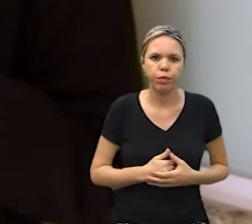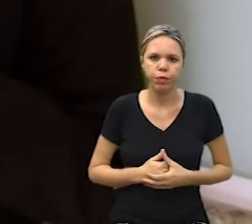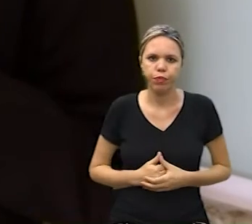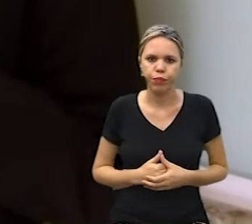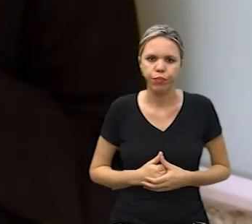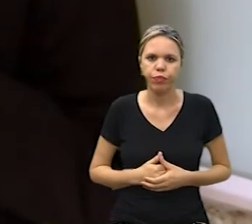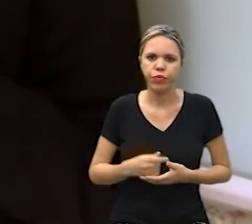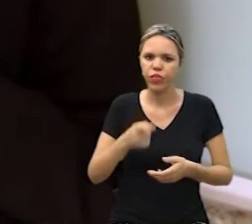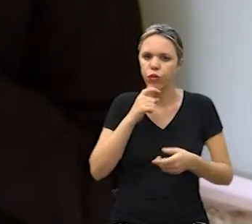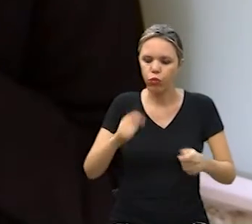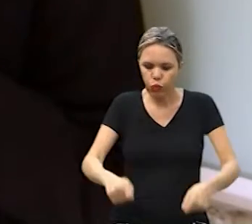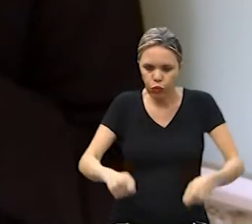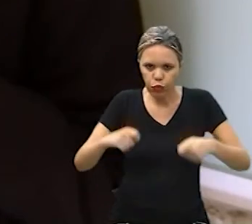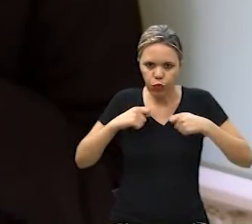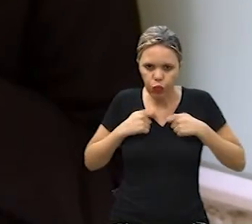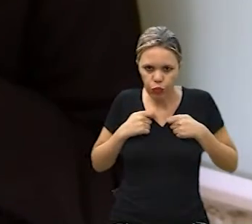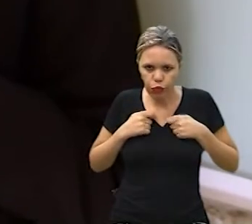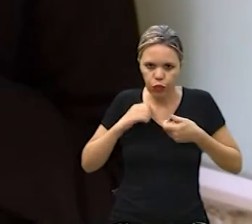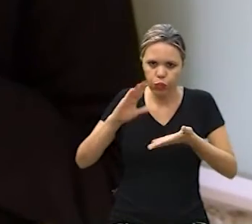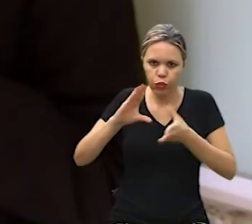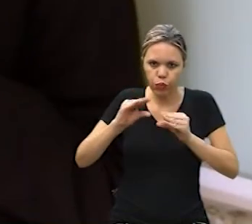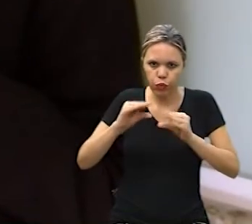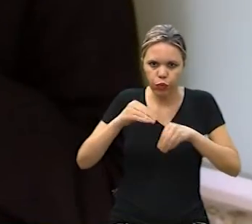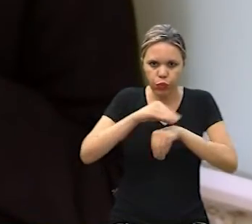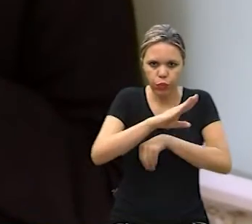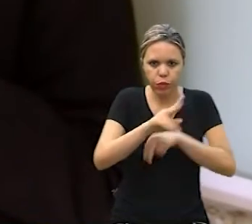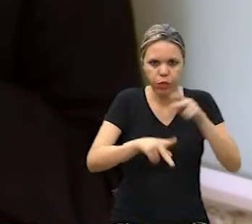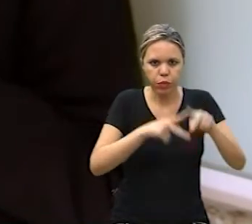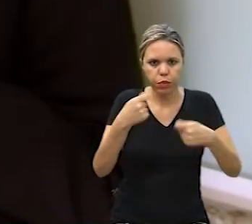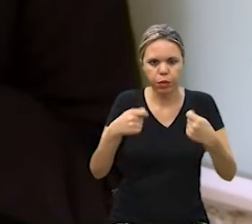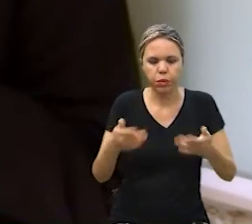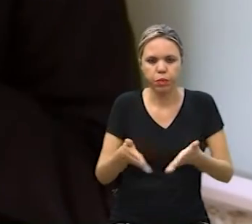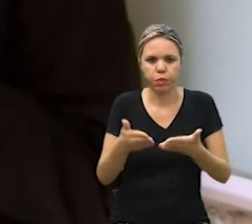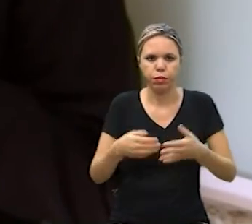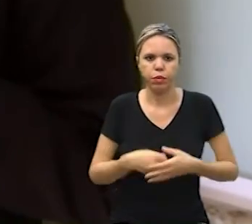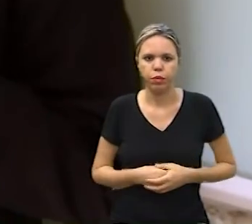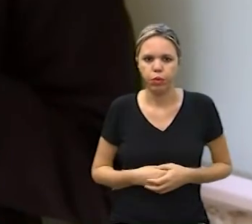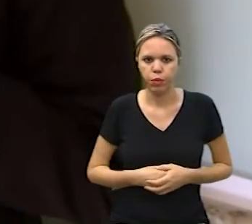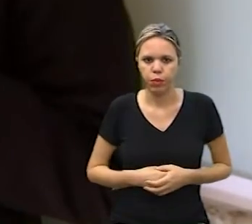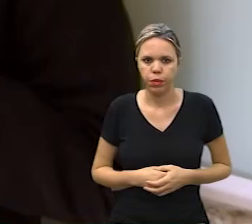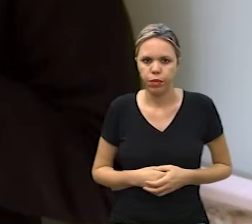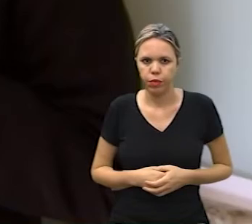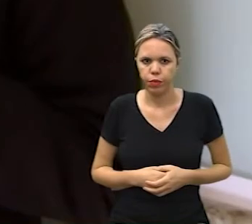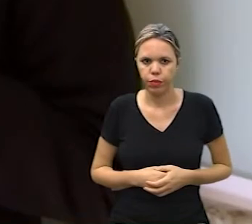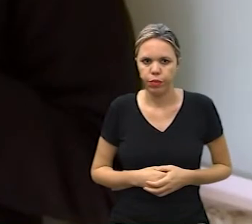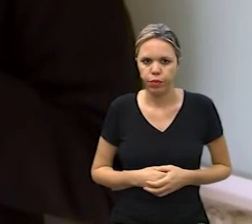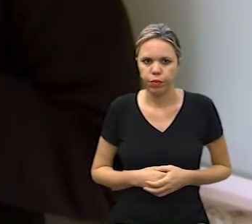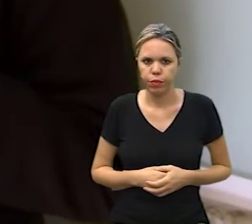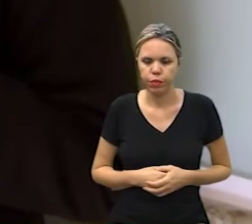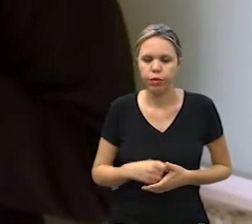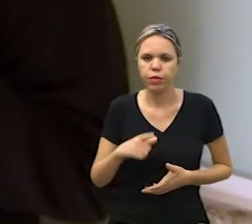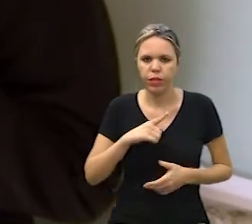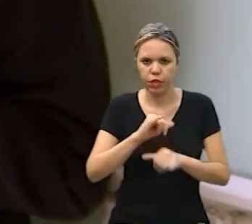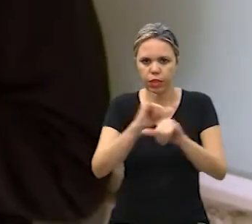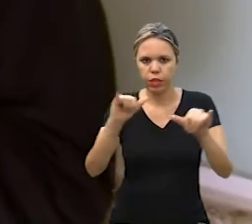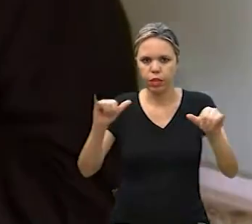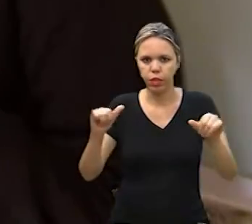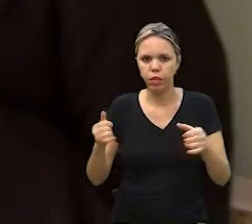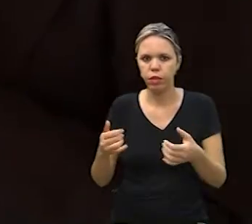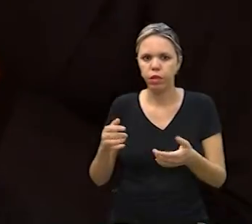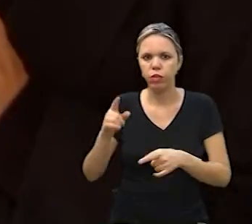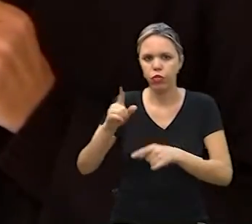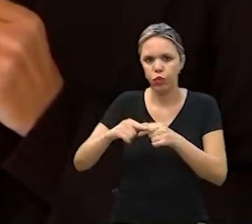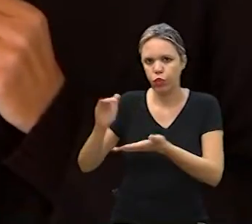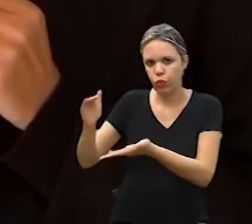arrecadação de edredons e cobertores para passar para os nossos usuários. E a gente tem campanhas também